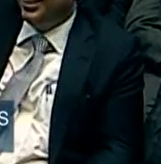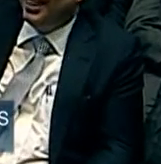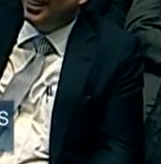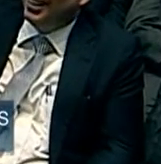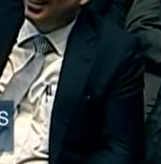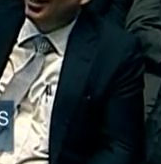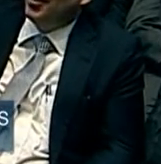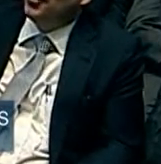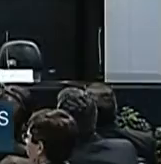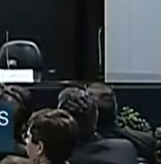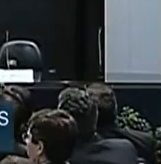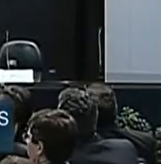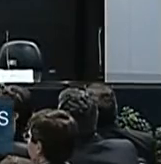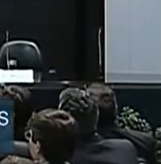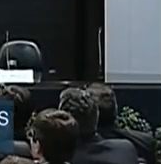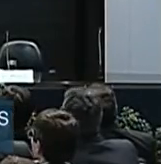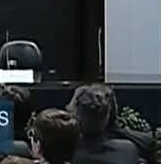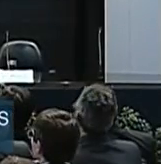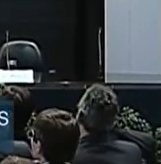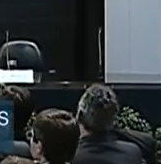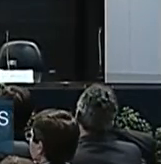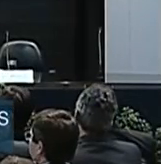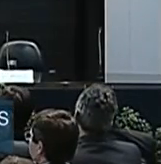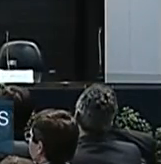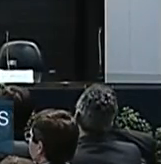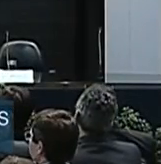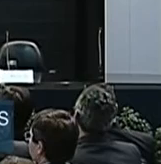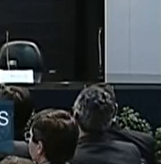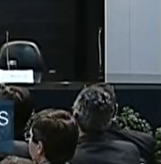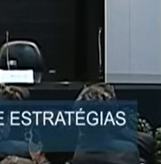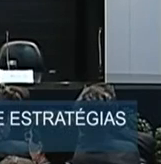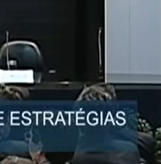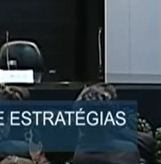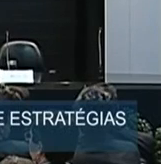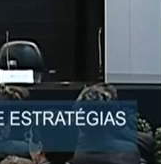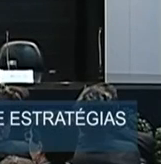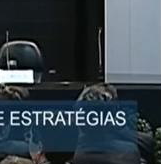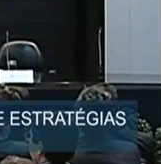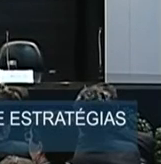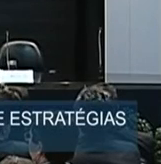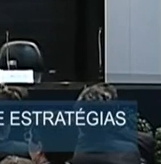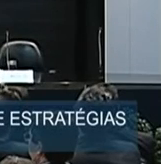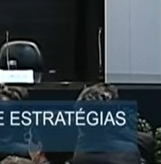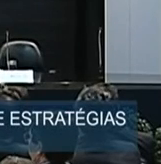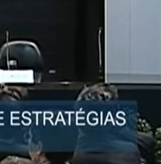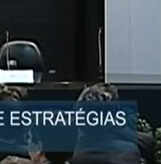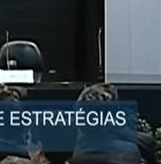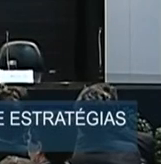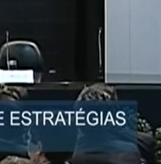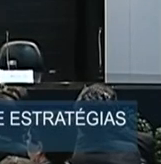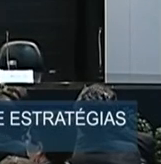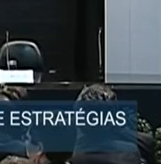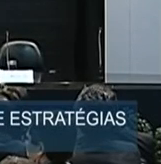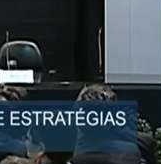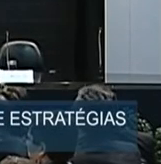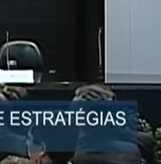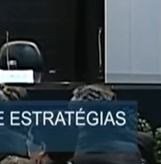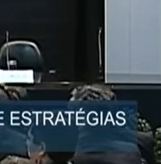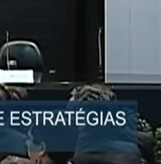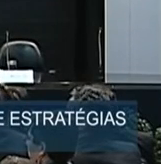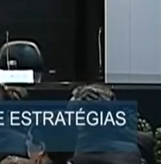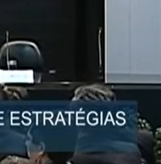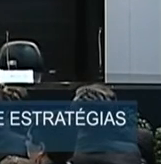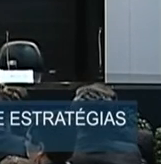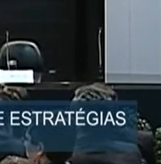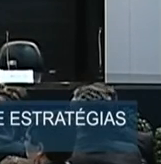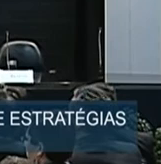Ser parceiro é só fazer uma coisa boa pra gente, se também for boa pra você, produtor rural. Banco do Brasil, cada vez mais bom